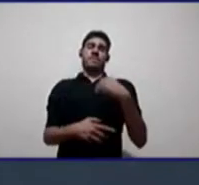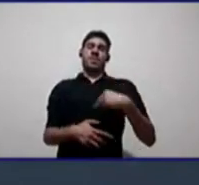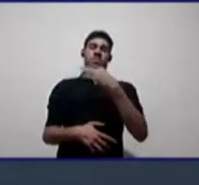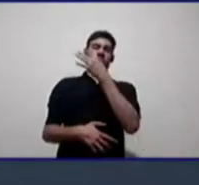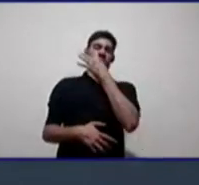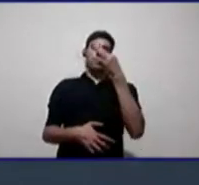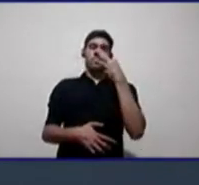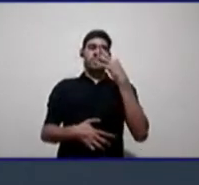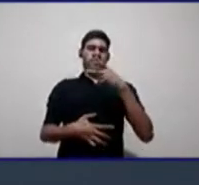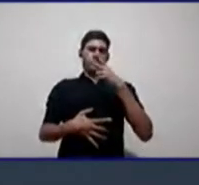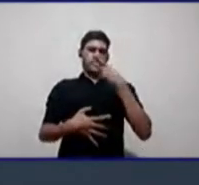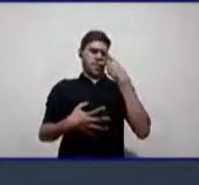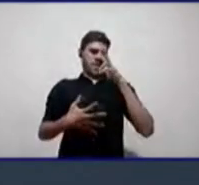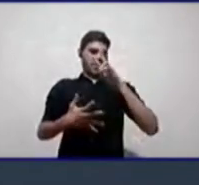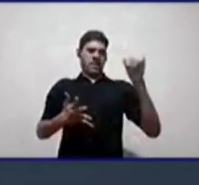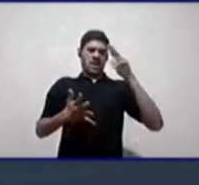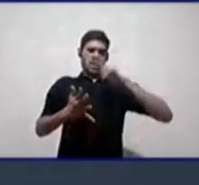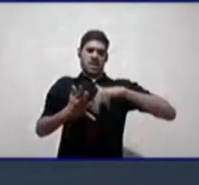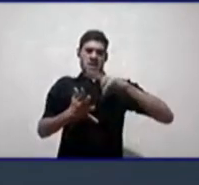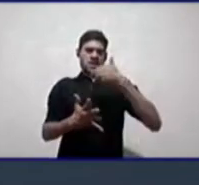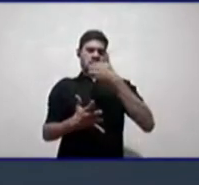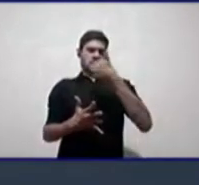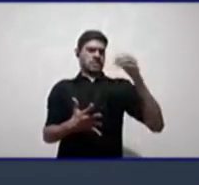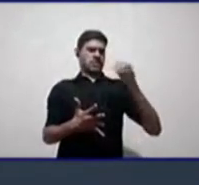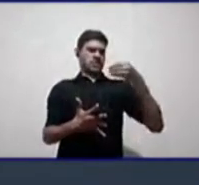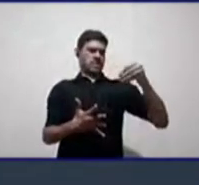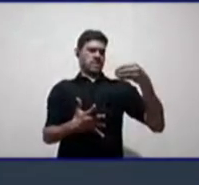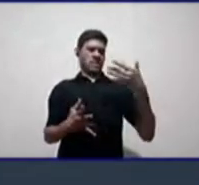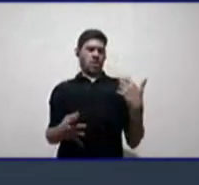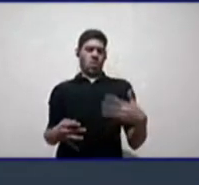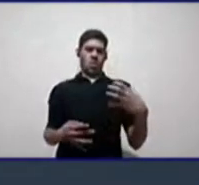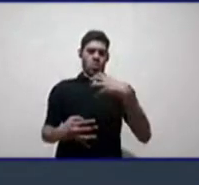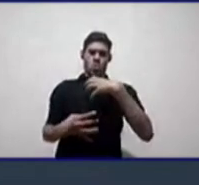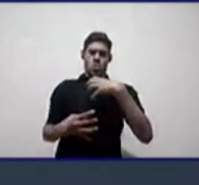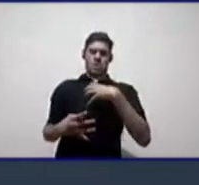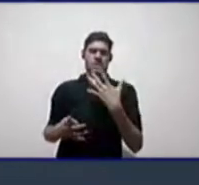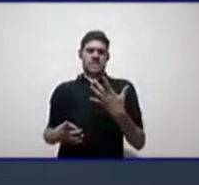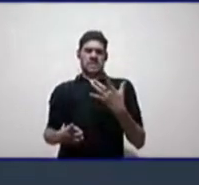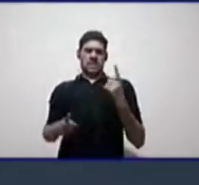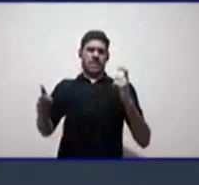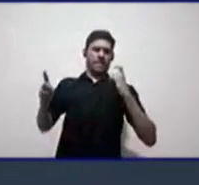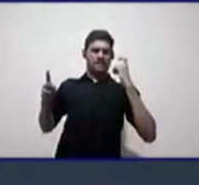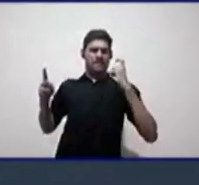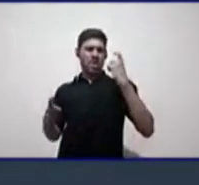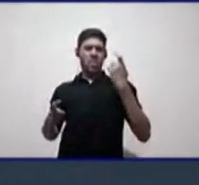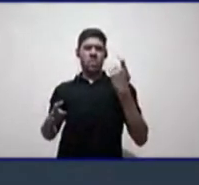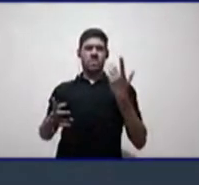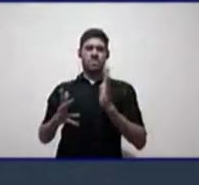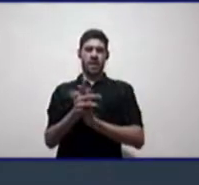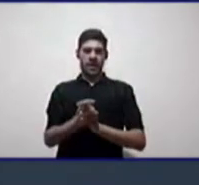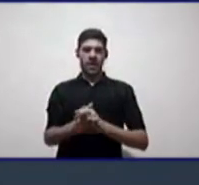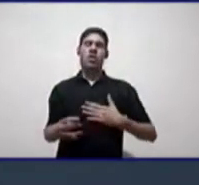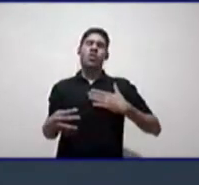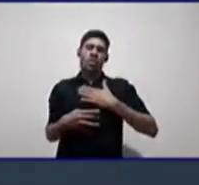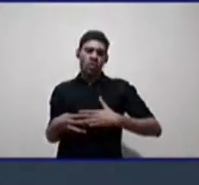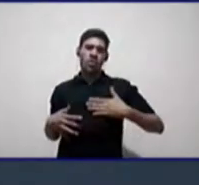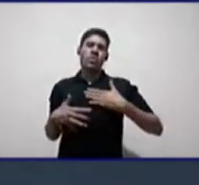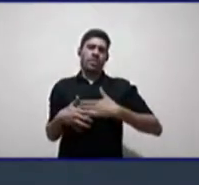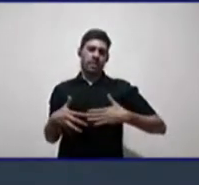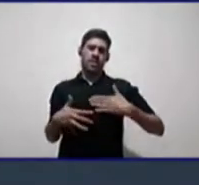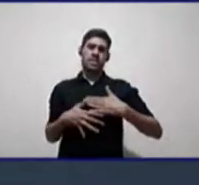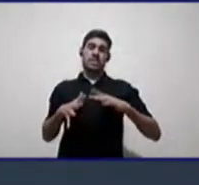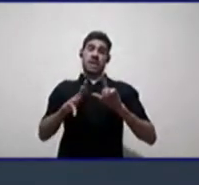110 páginas, eu me senti aqui intimidado. Então, eu gostaria de